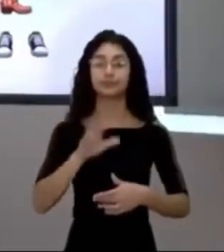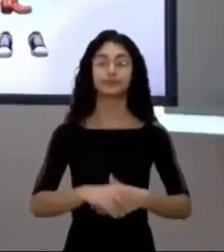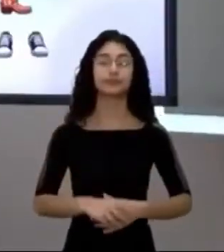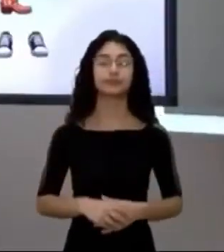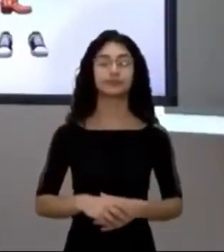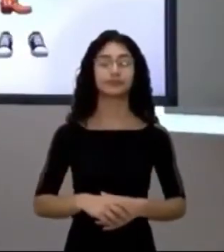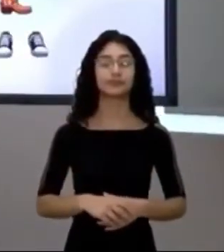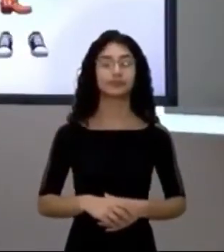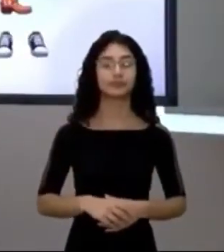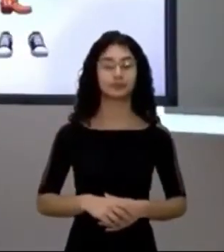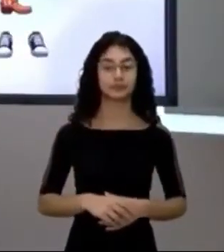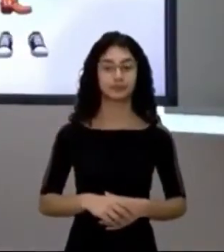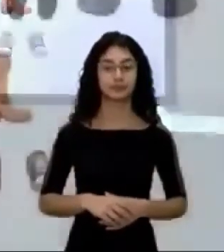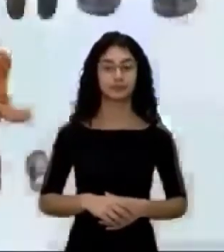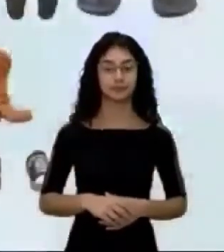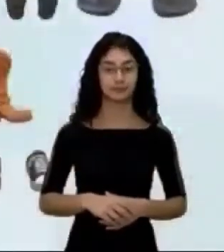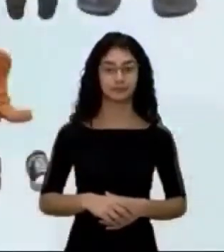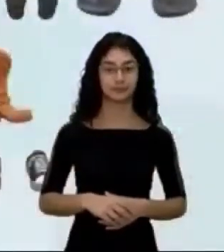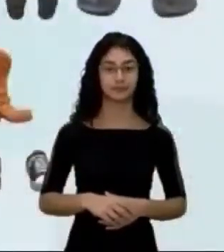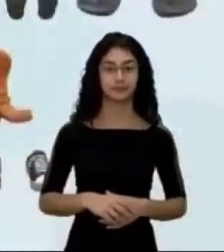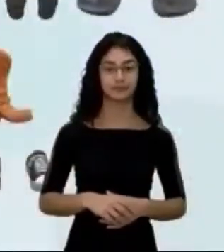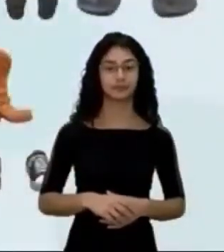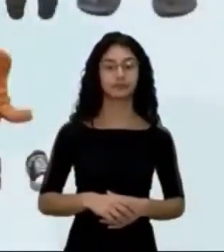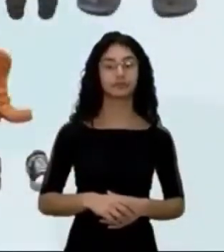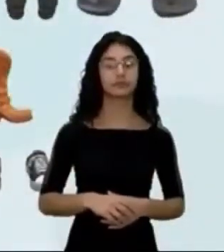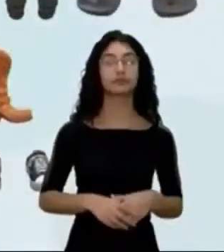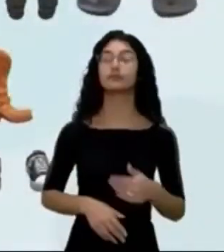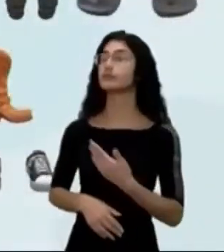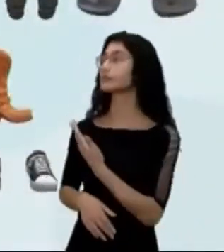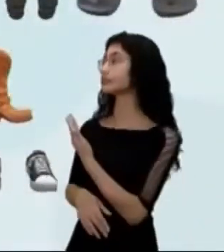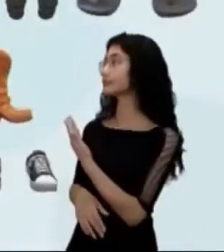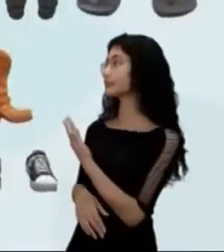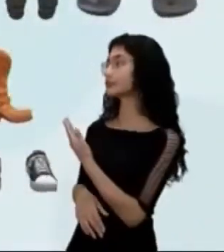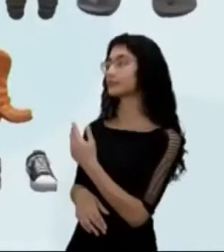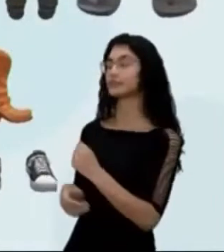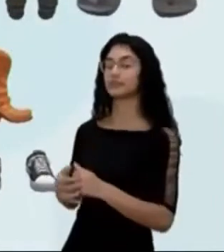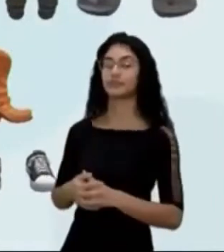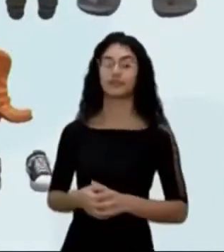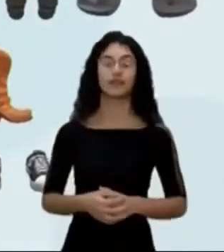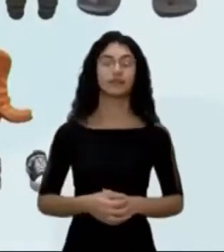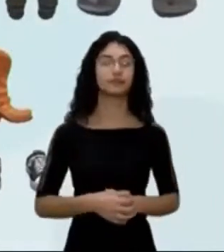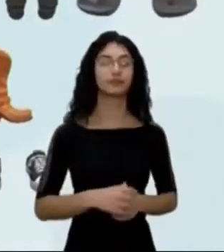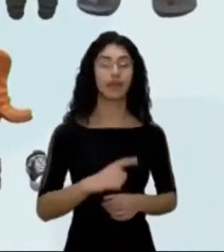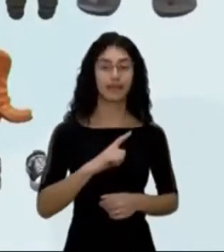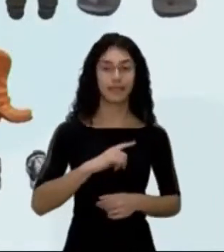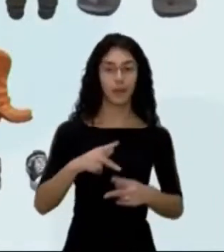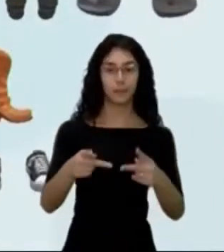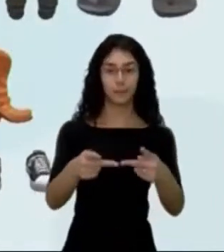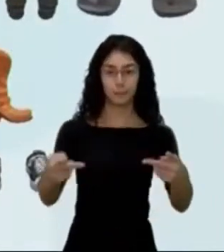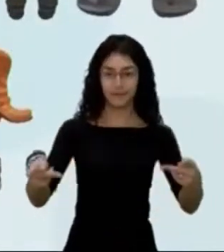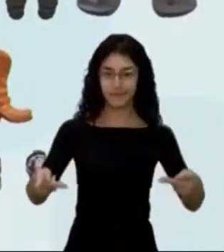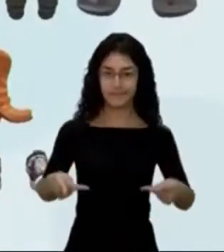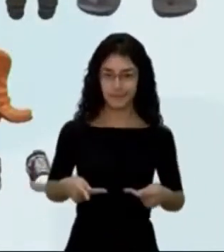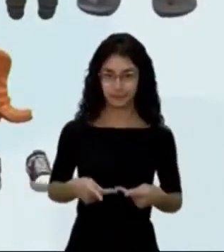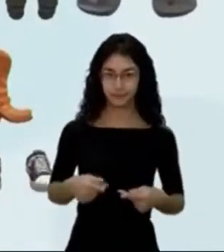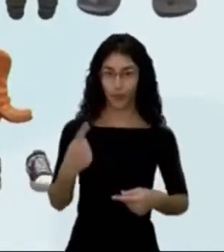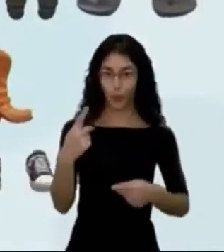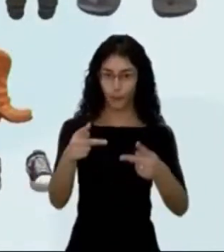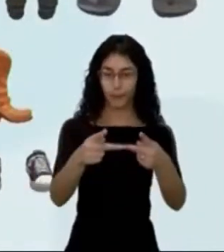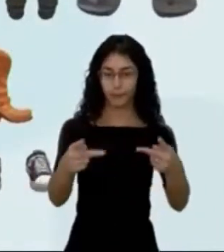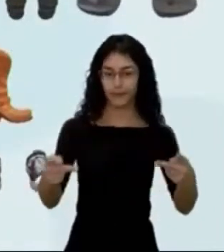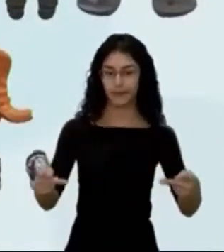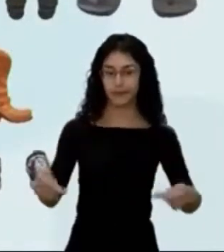olha só a esquerda do seu slide você tem aí uma pizza Ah tá uma